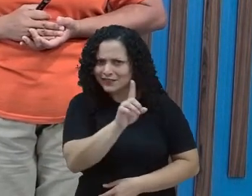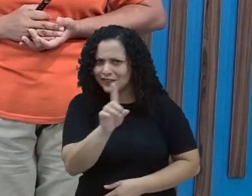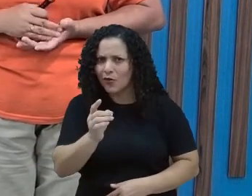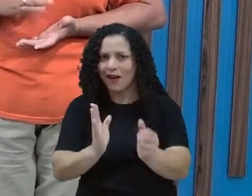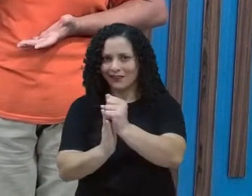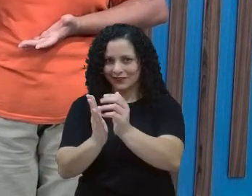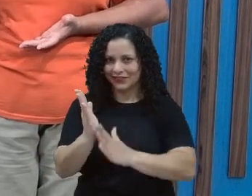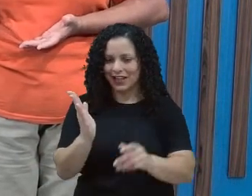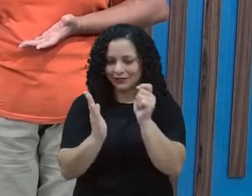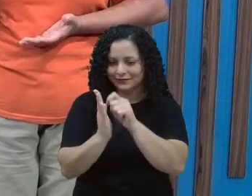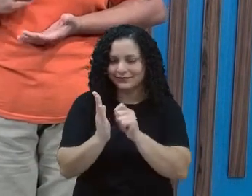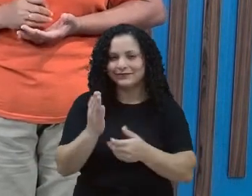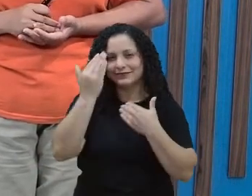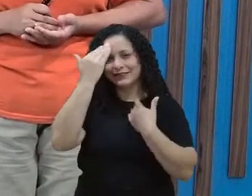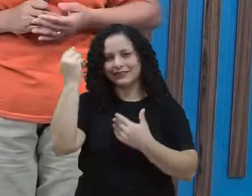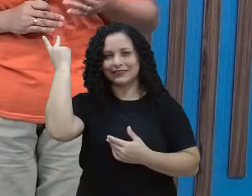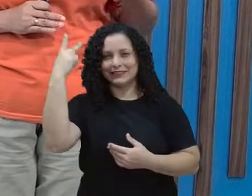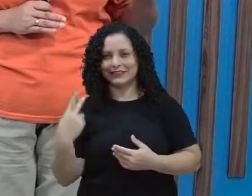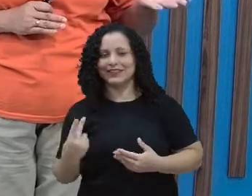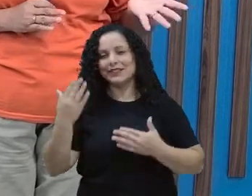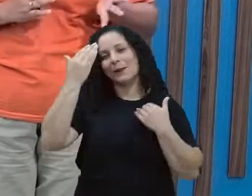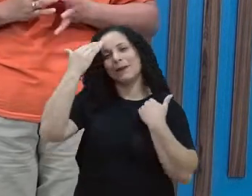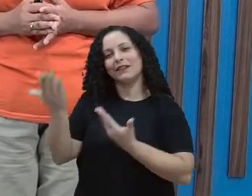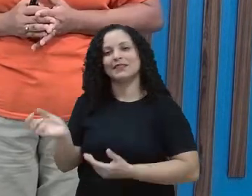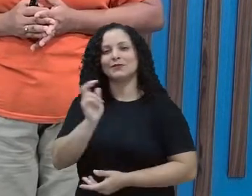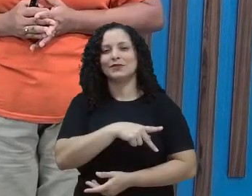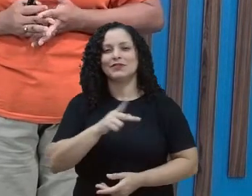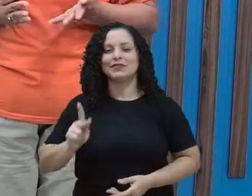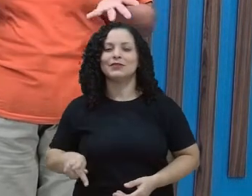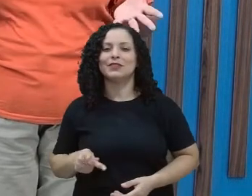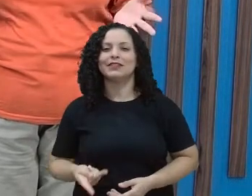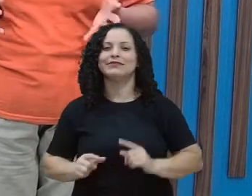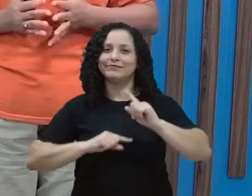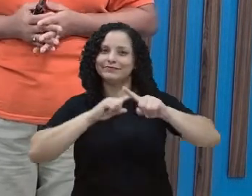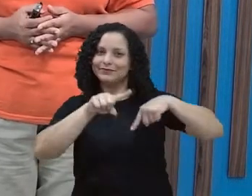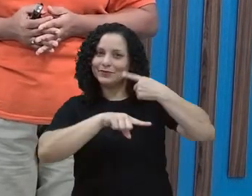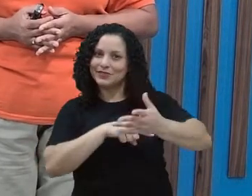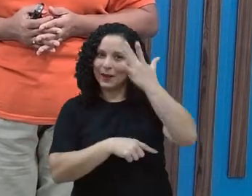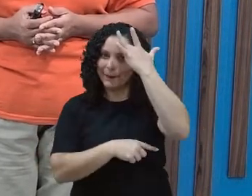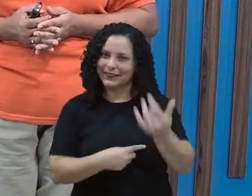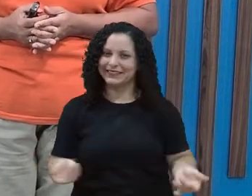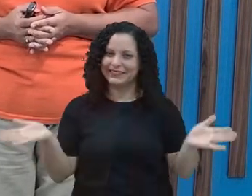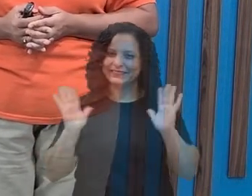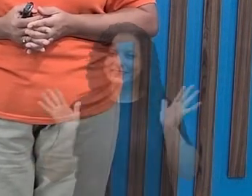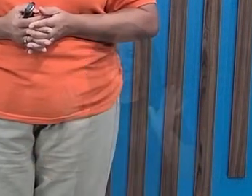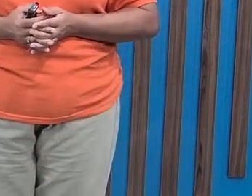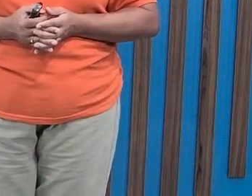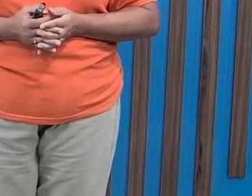tarefinha. Muito obrigada, Késia. Muito obrigada, Verônica. E até a nossa próxima aula, gente.